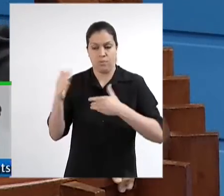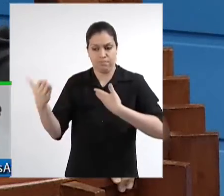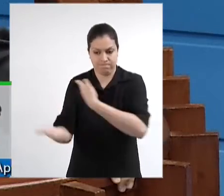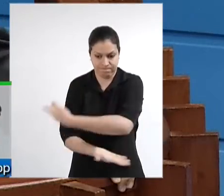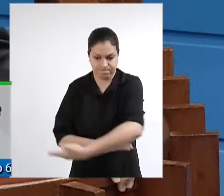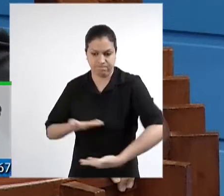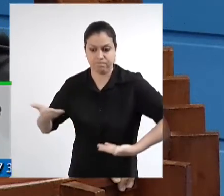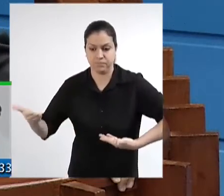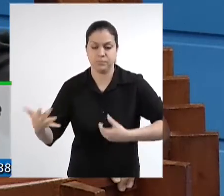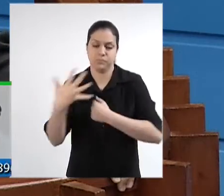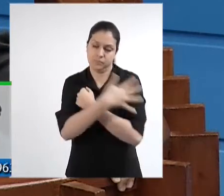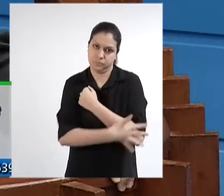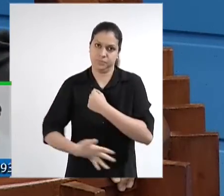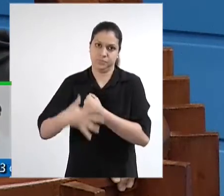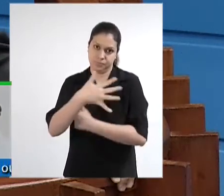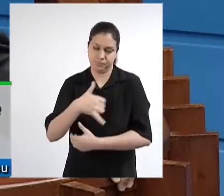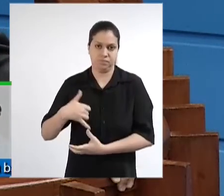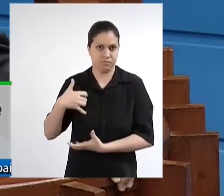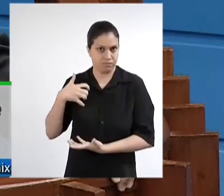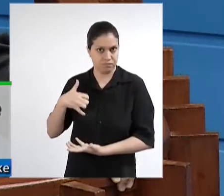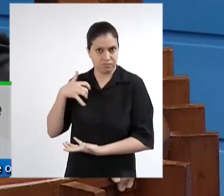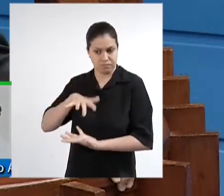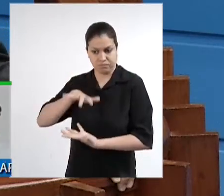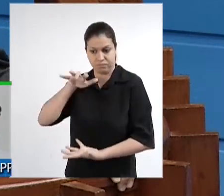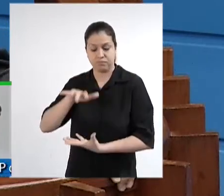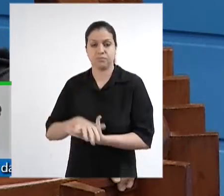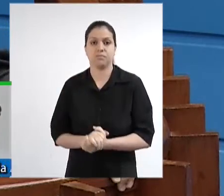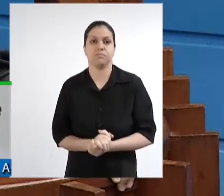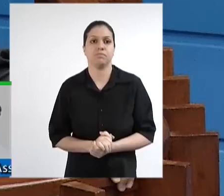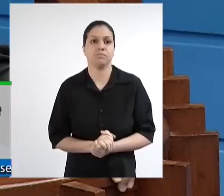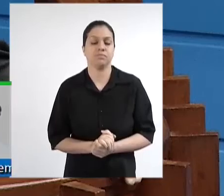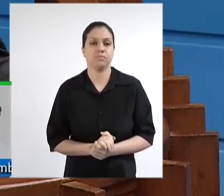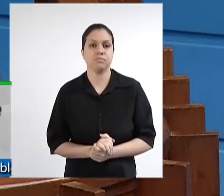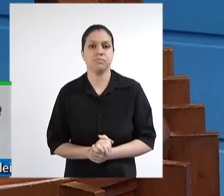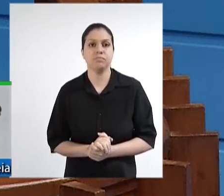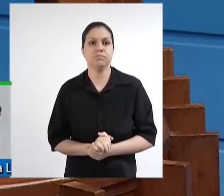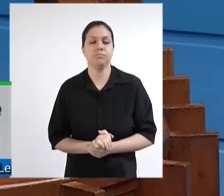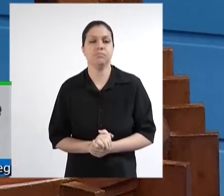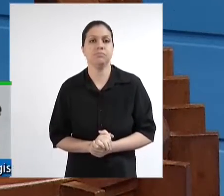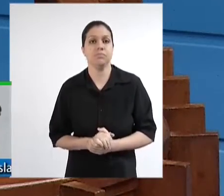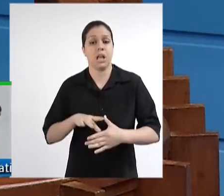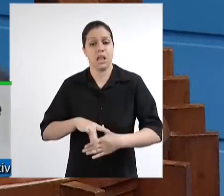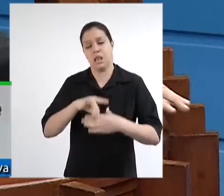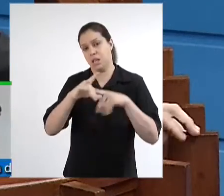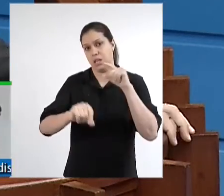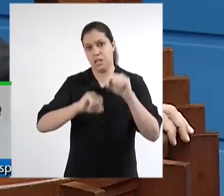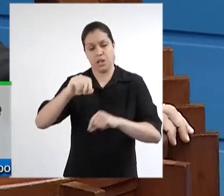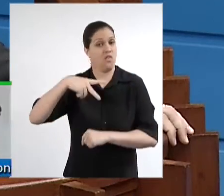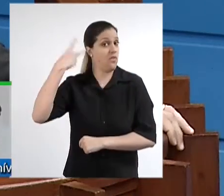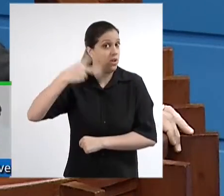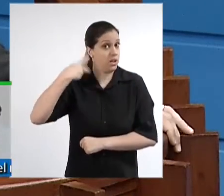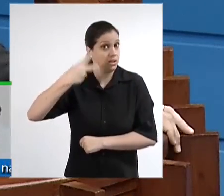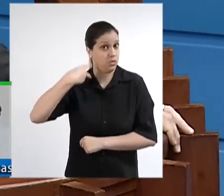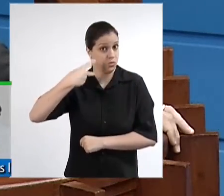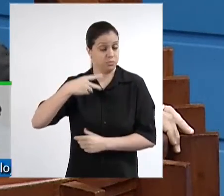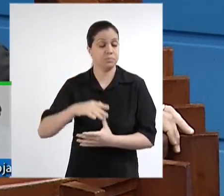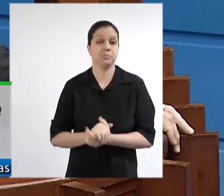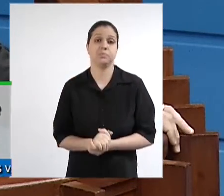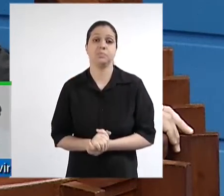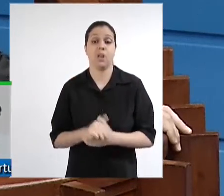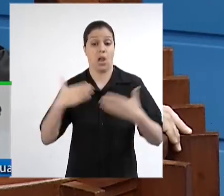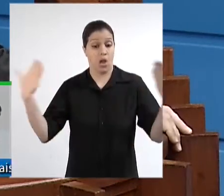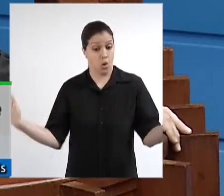de proteção ao idoso que estão lideradas pelos vereadores. E os